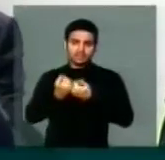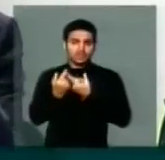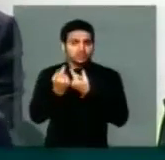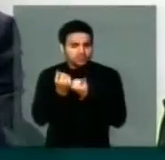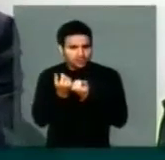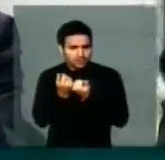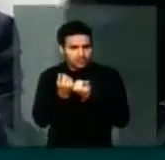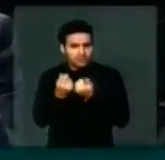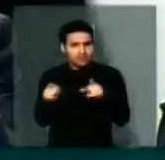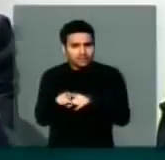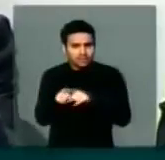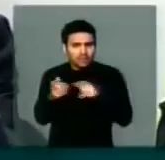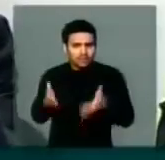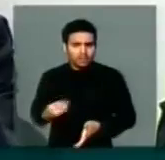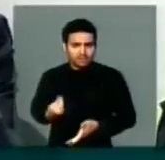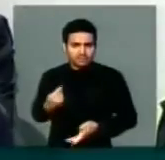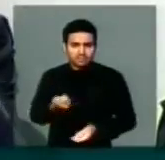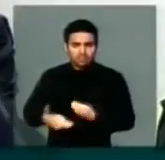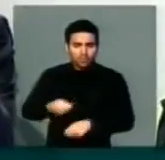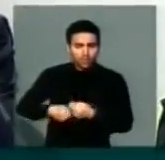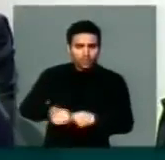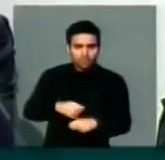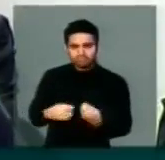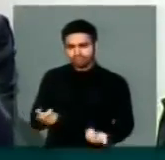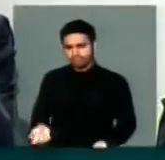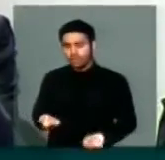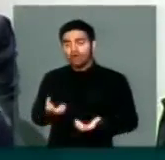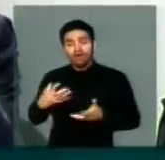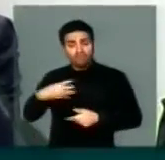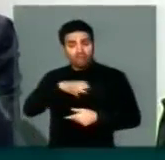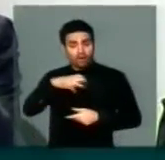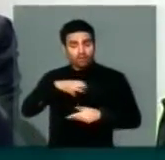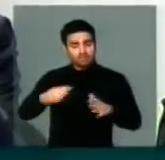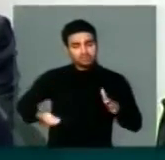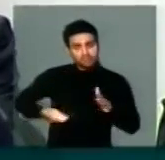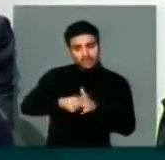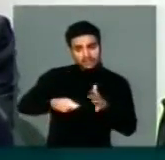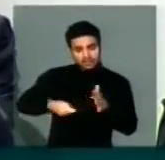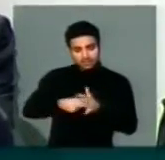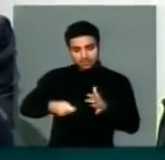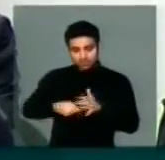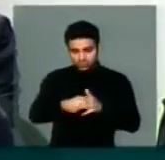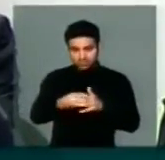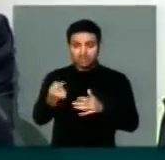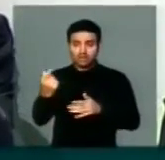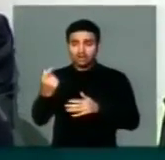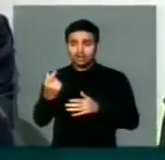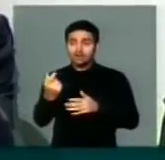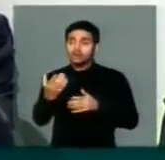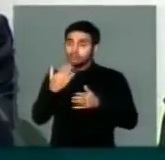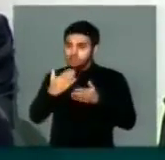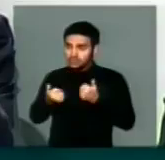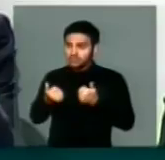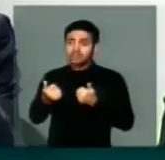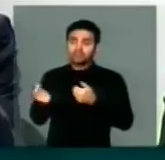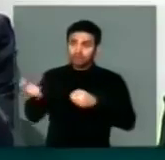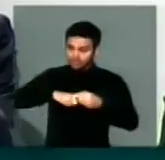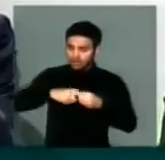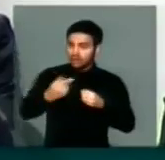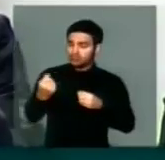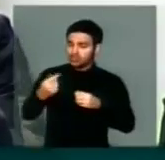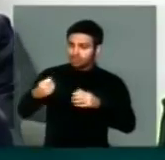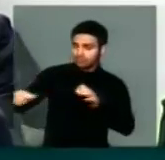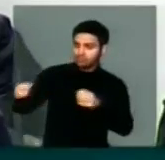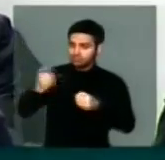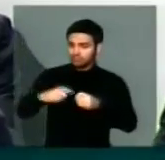que participou dos procedimentos, como forma de pressionar o restabelecimento do repasse dos valores que havia sido suspenso em